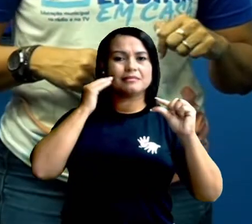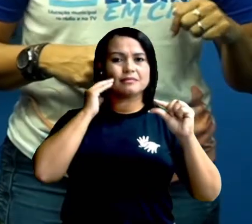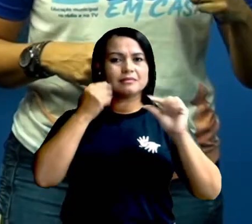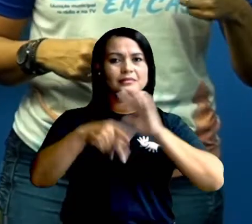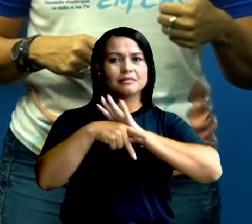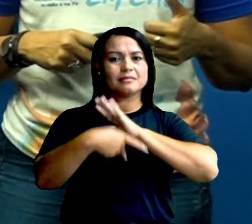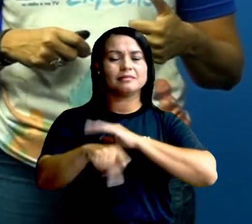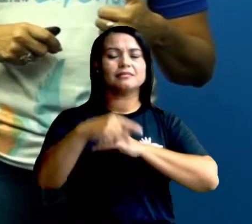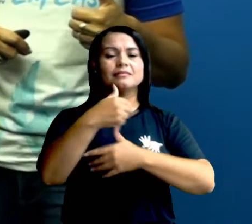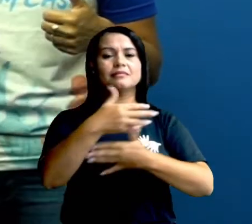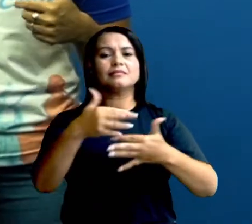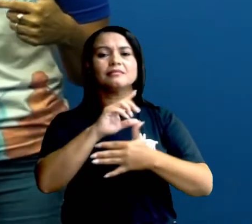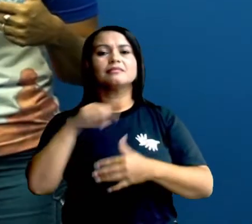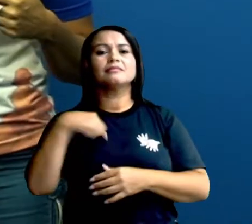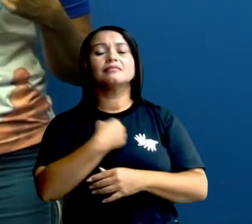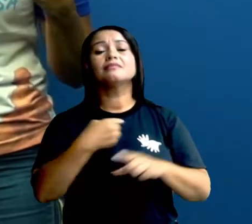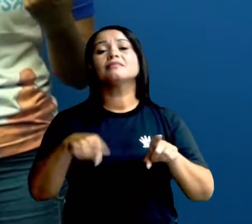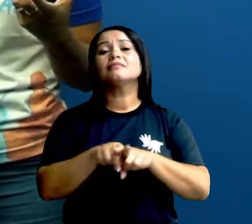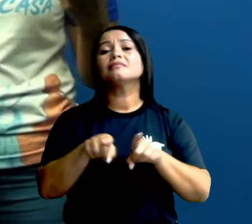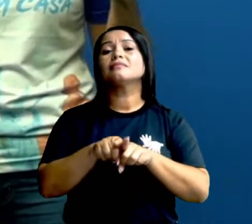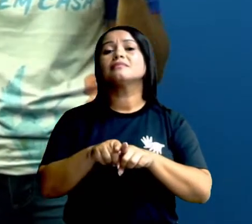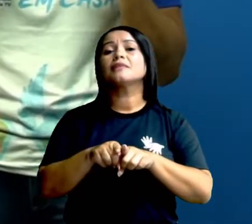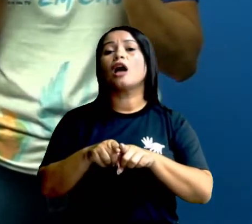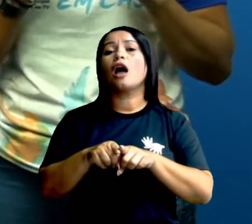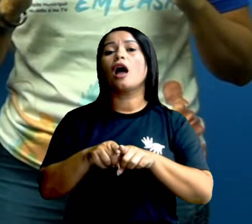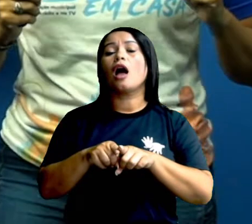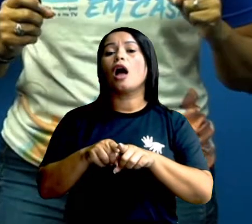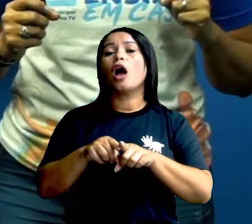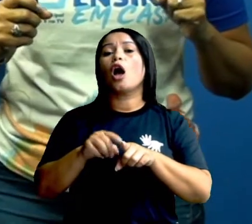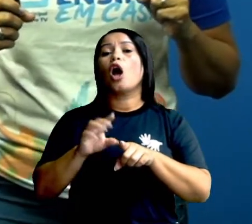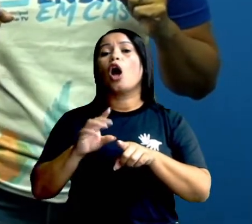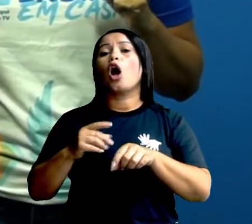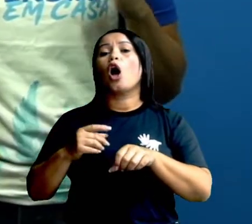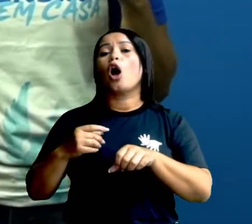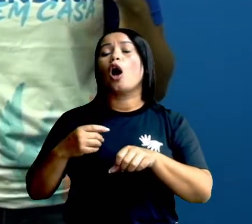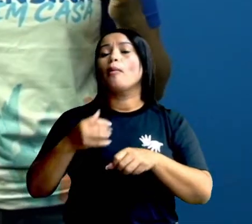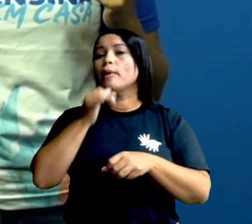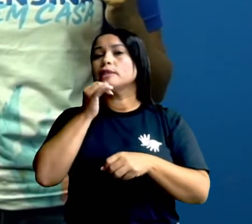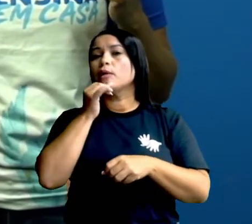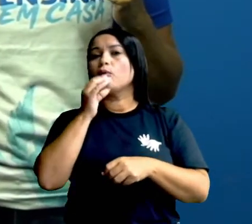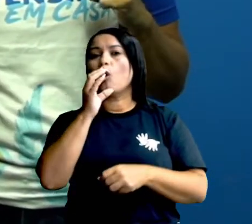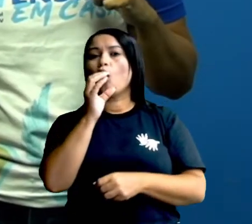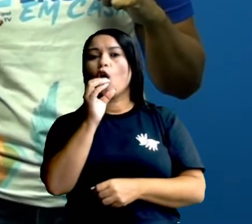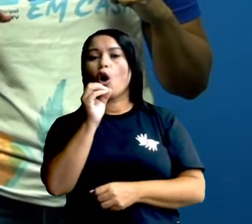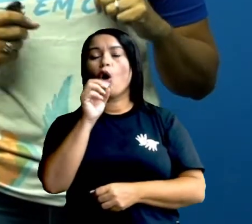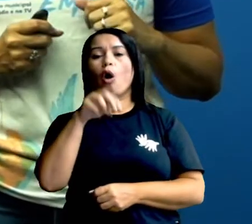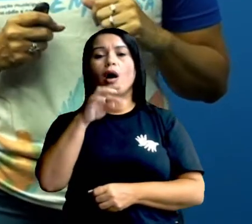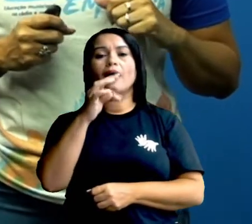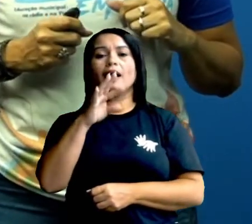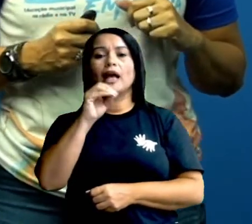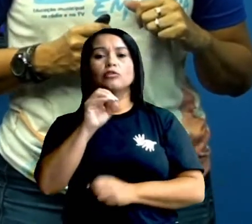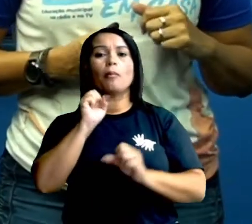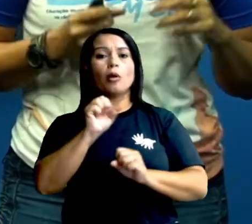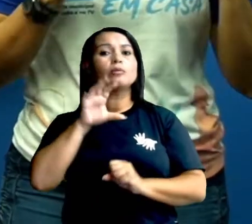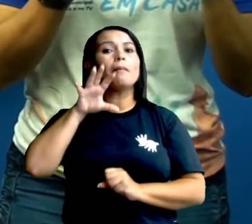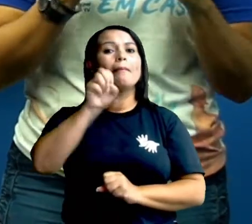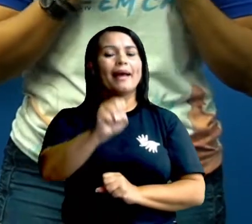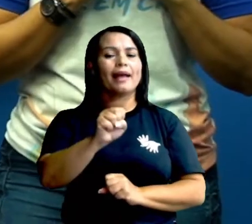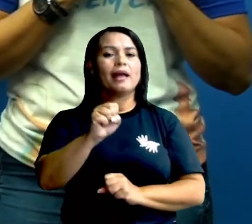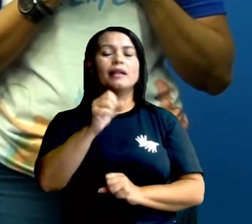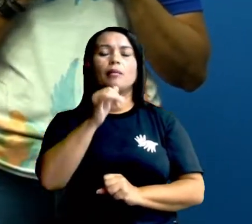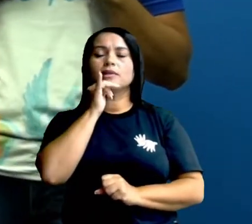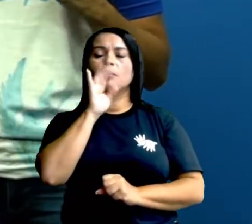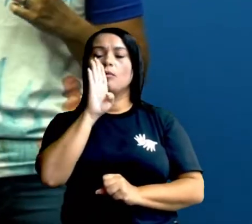cidade. Concreto, que é aquilo que a gente pode pegar, né? Então eu vou dar um exemplo da palavra bola.